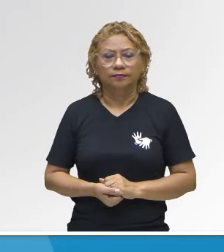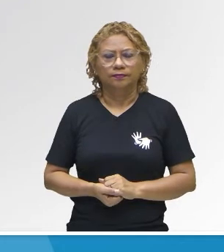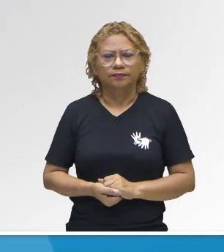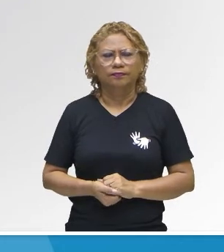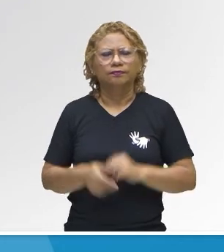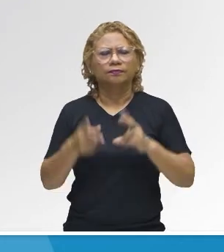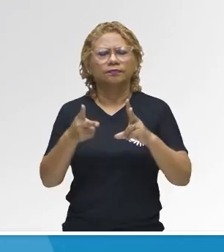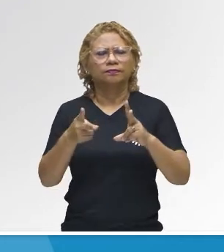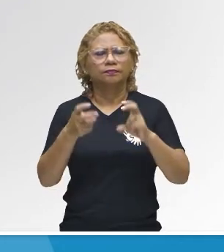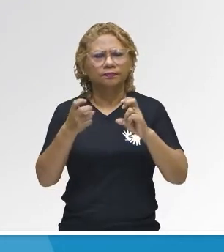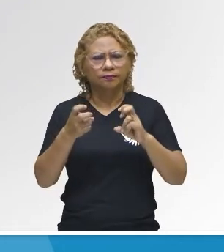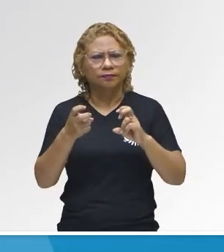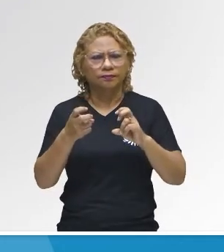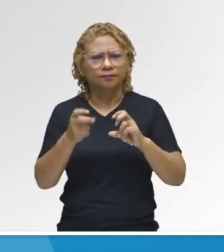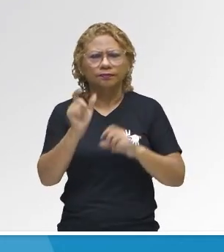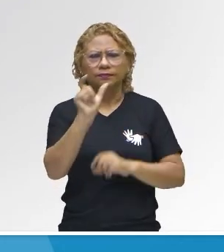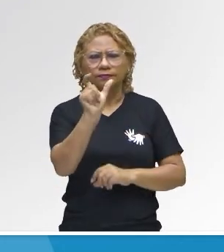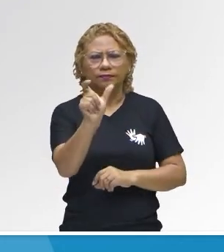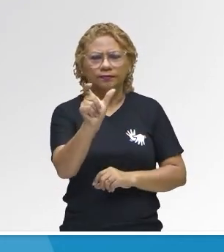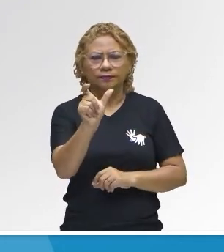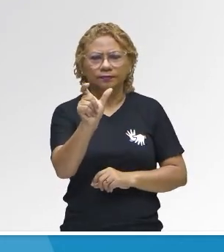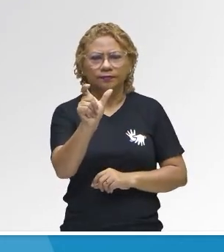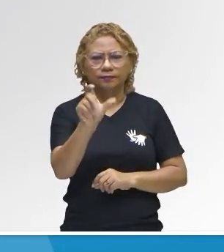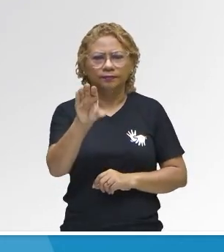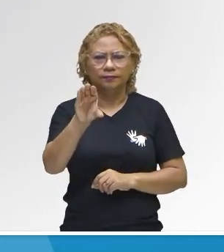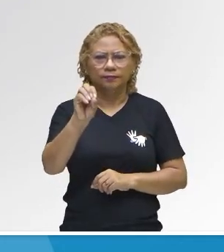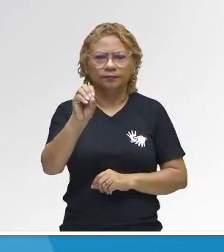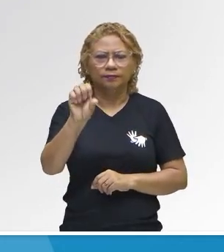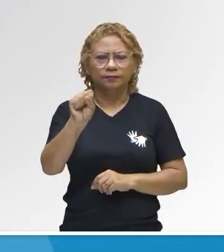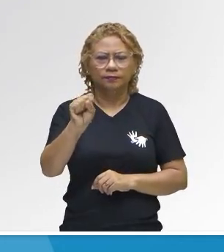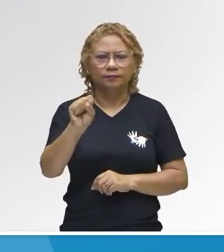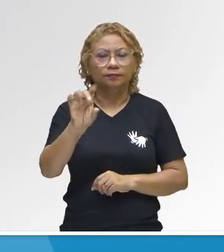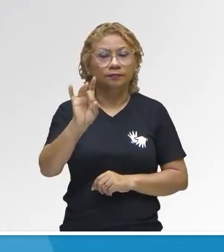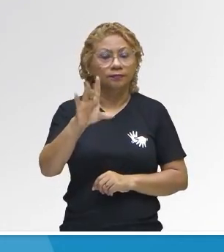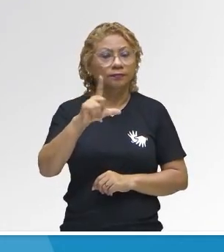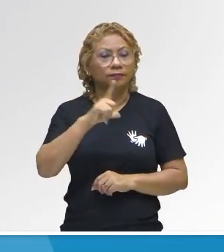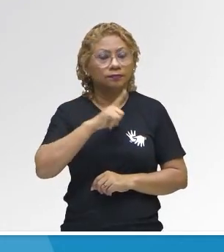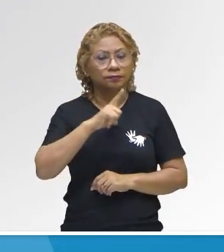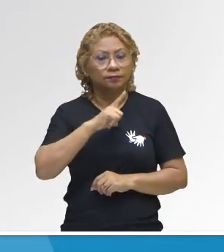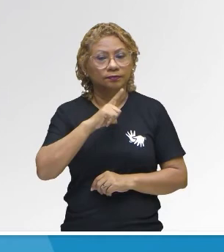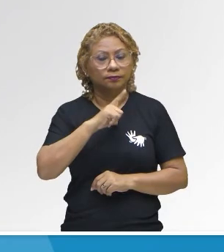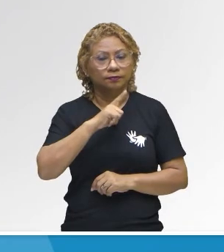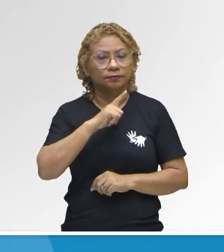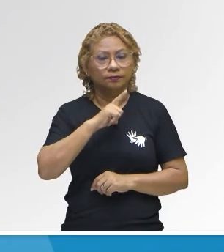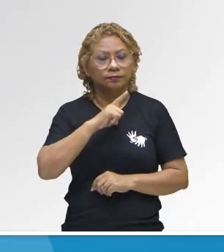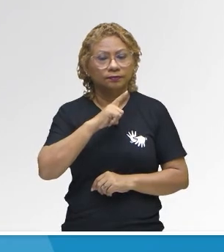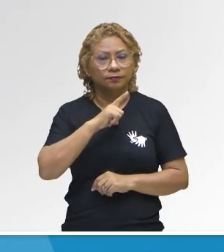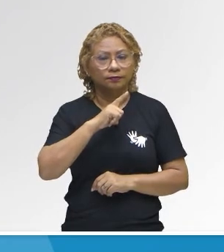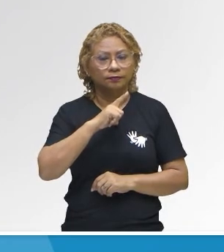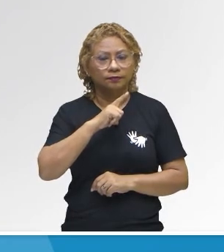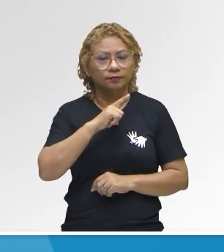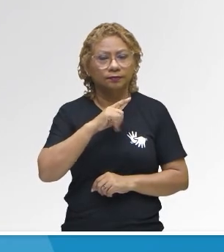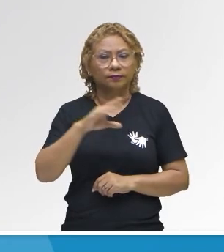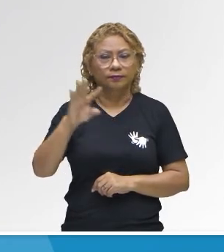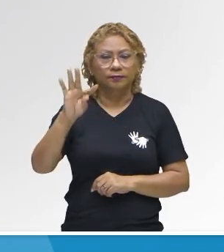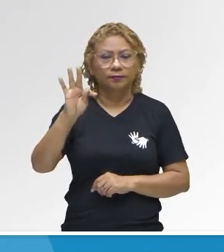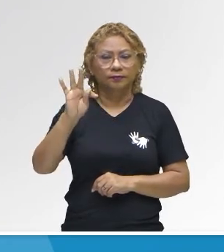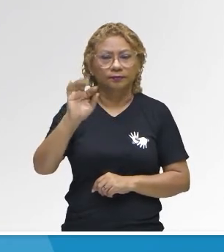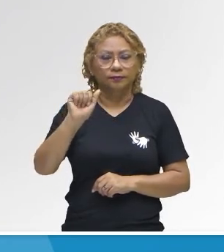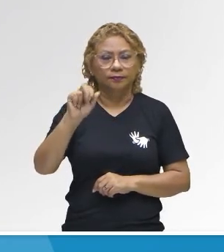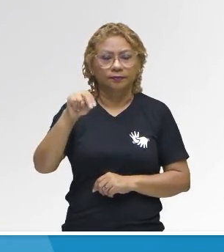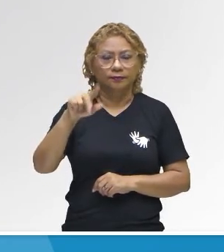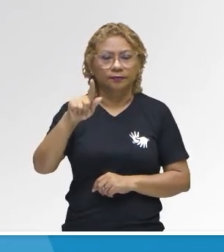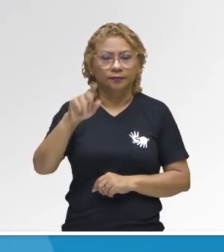chama a atenção. A tangente ela só vai existir se o cosseno de x é diferente de zero. E agora, o